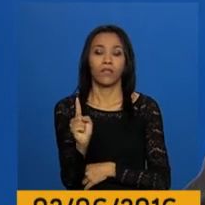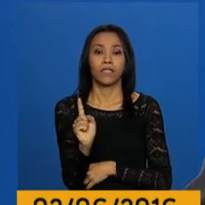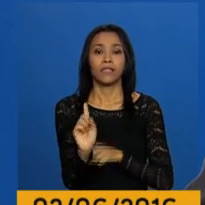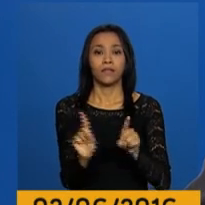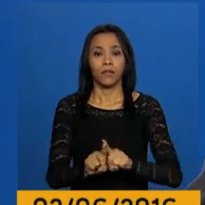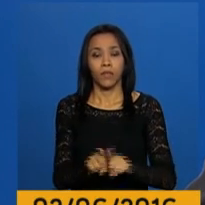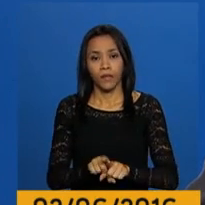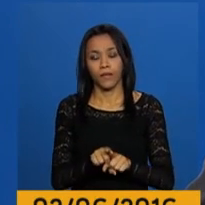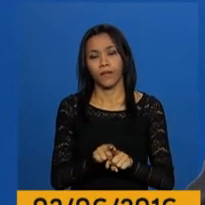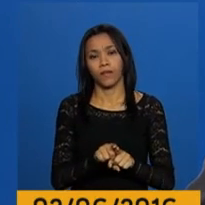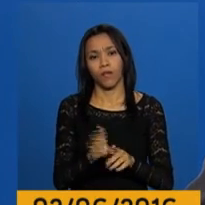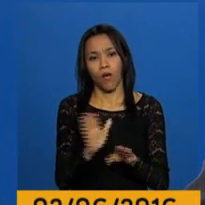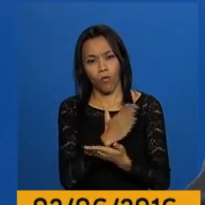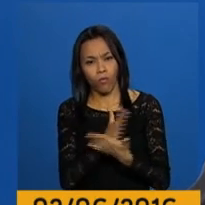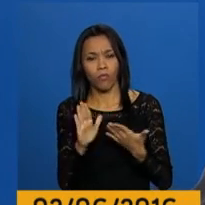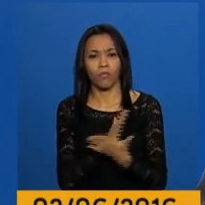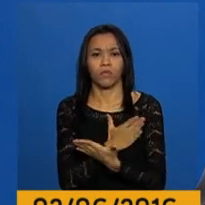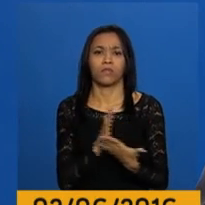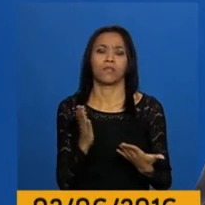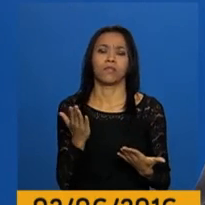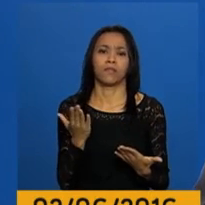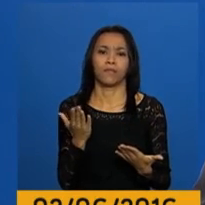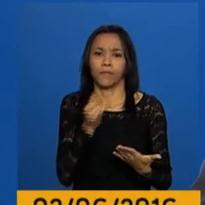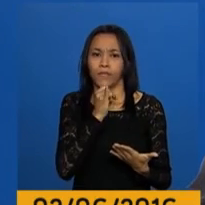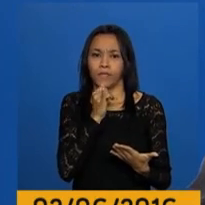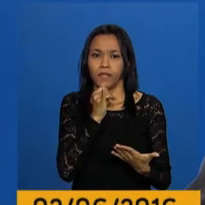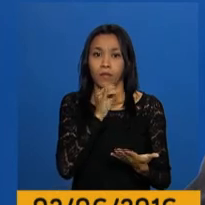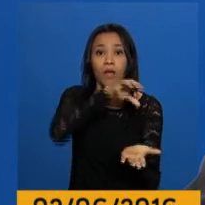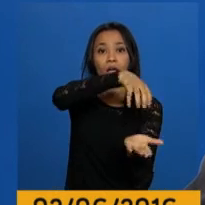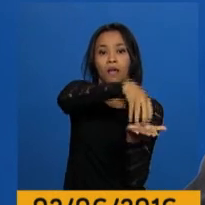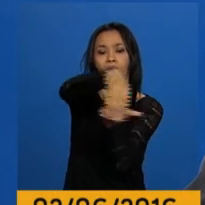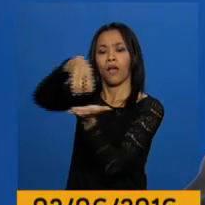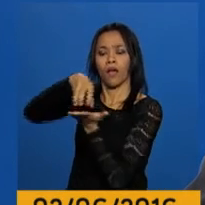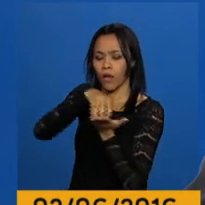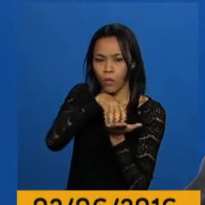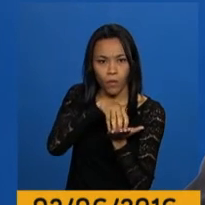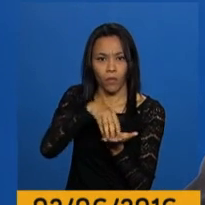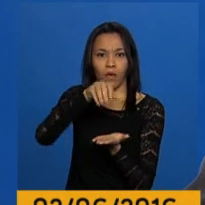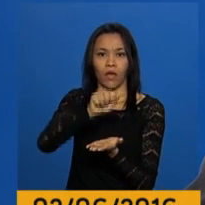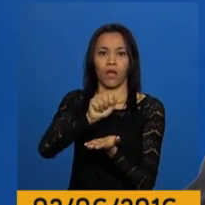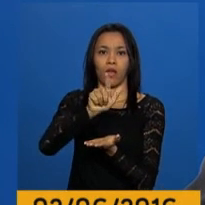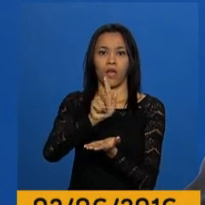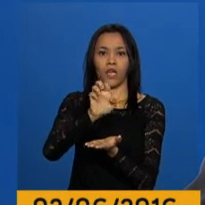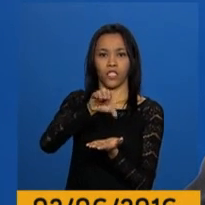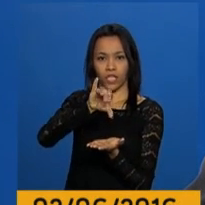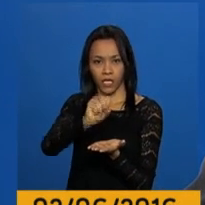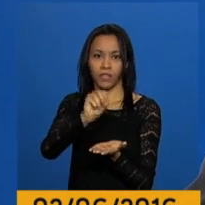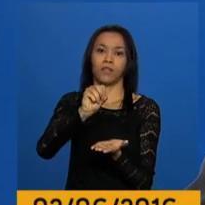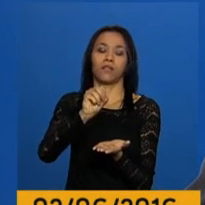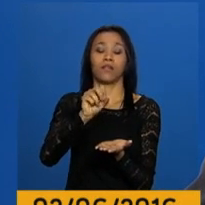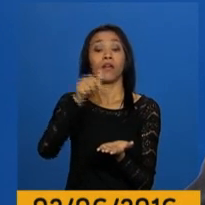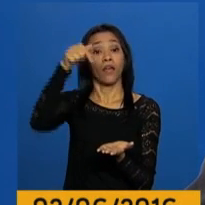e também algumas carreiras de agências reguladoras e autarquias. É um acordo de